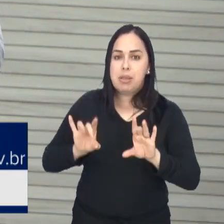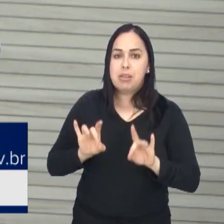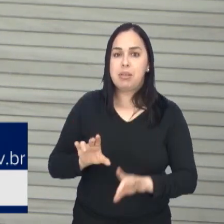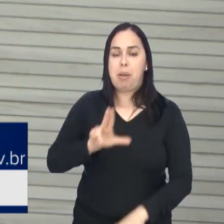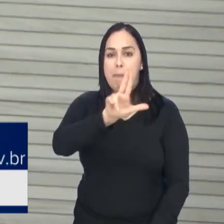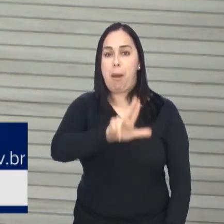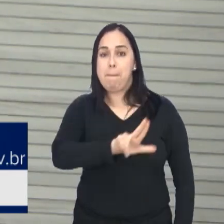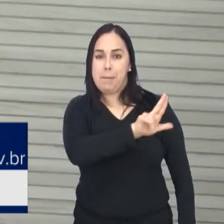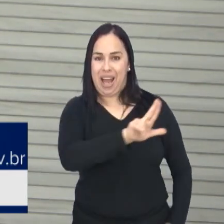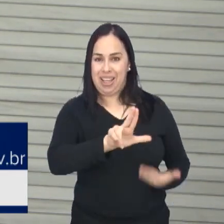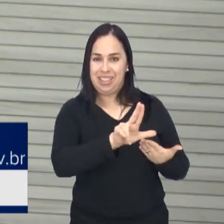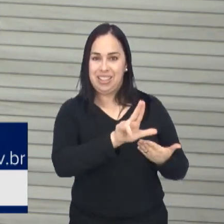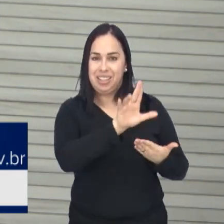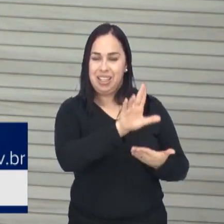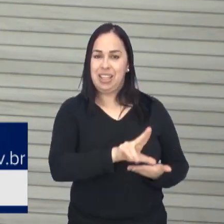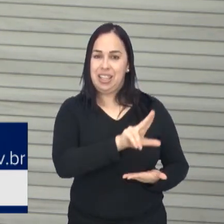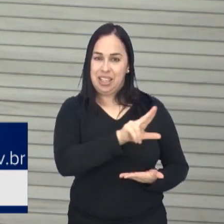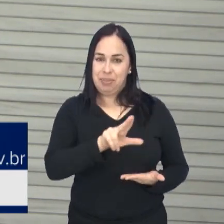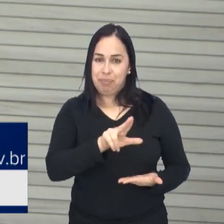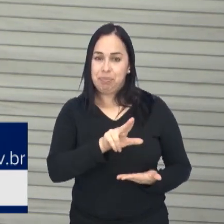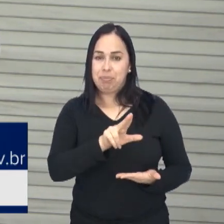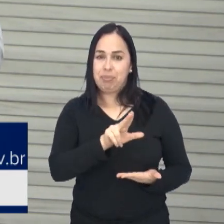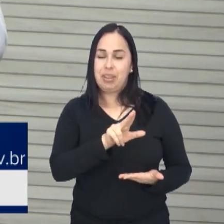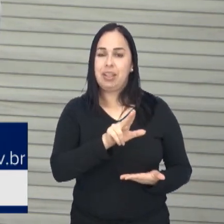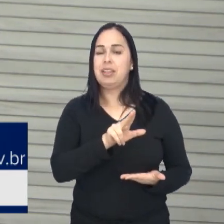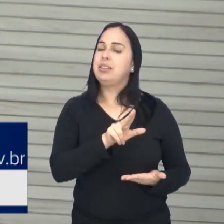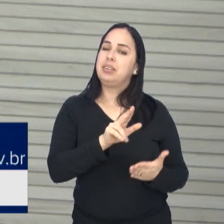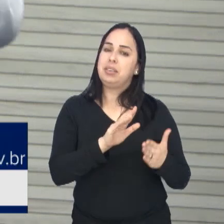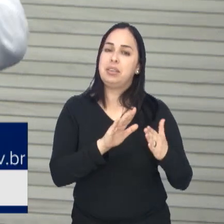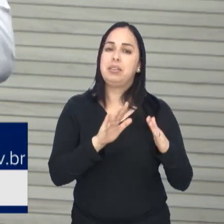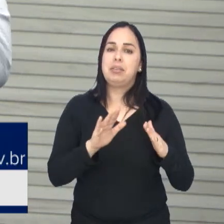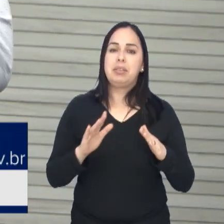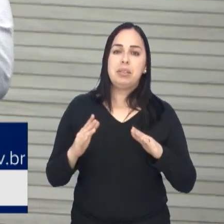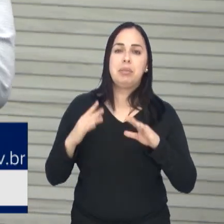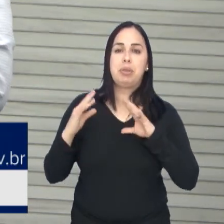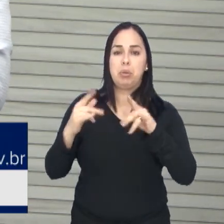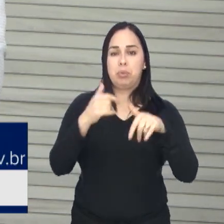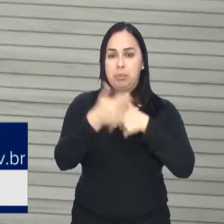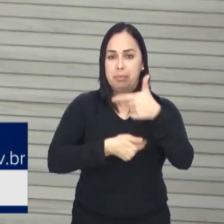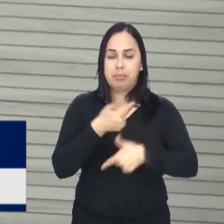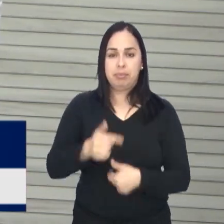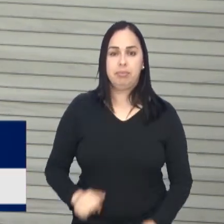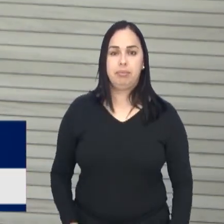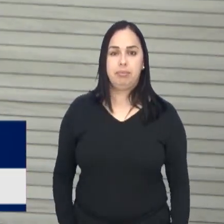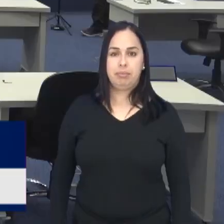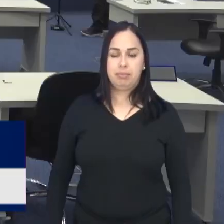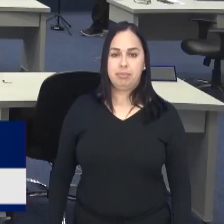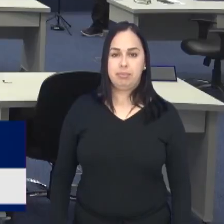pároco, lá no Putim, Santa Luzia, paróquia Santa Luzia, por todo o trabalho desenvolvido.